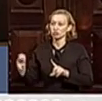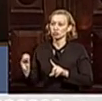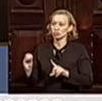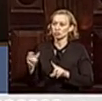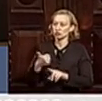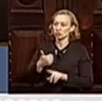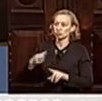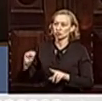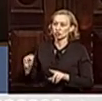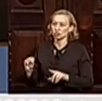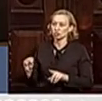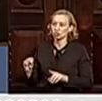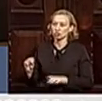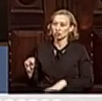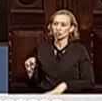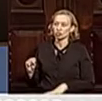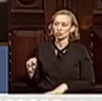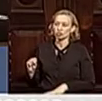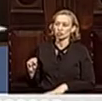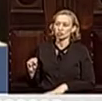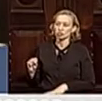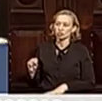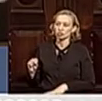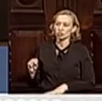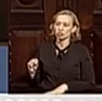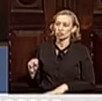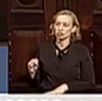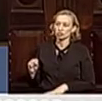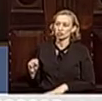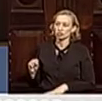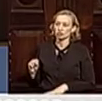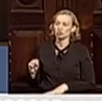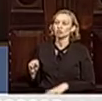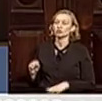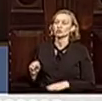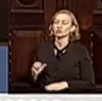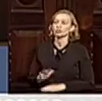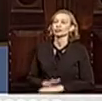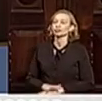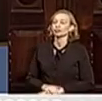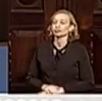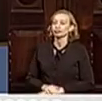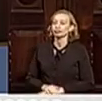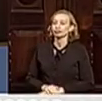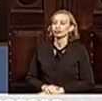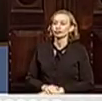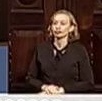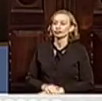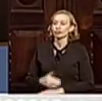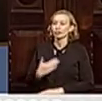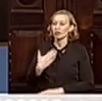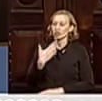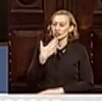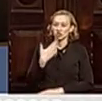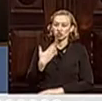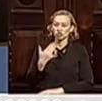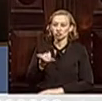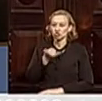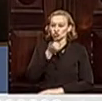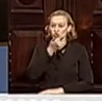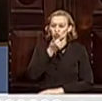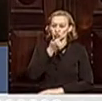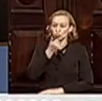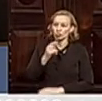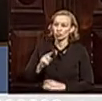em que será lançada a campanha da edição do Parlamento Juvenil 2018. Pedimos desculpas pelo